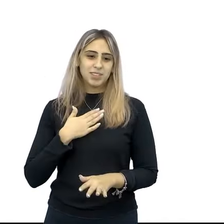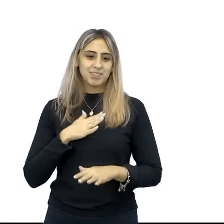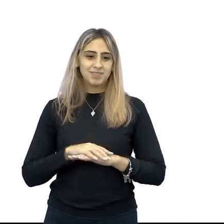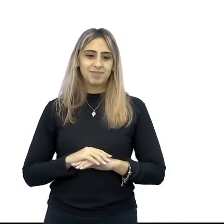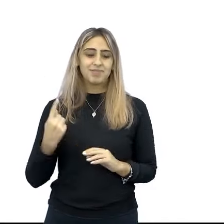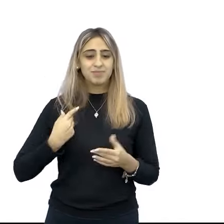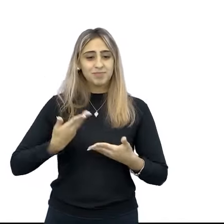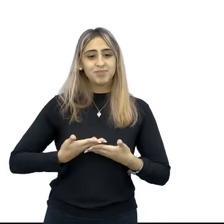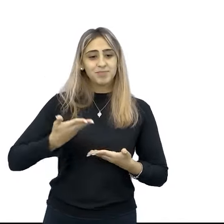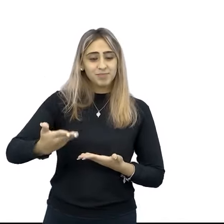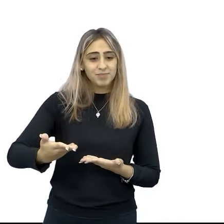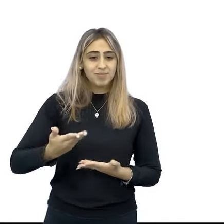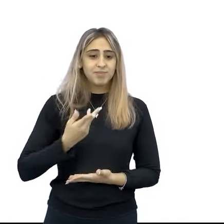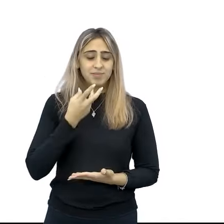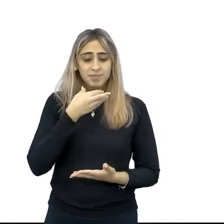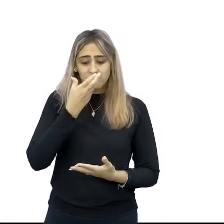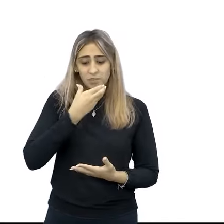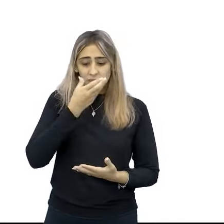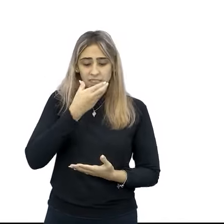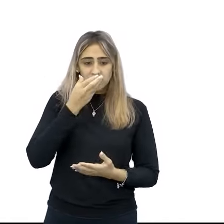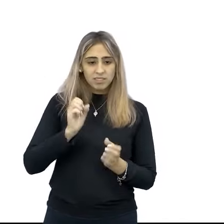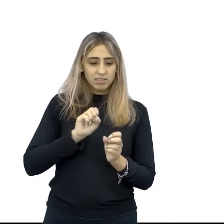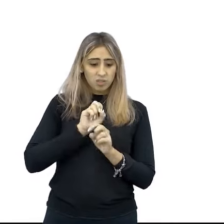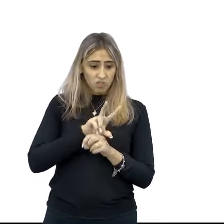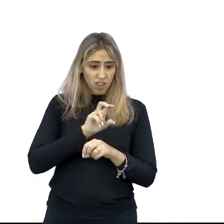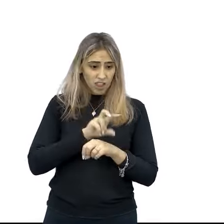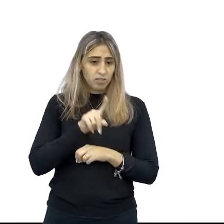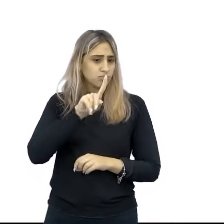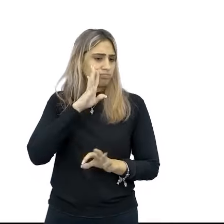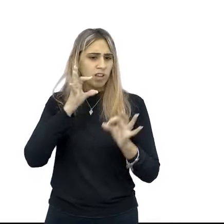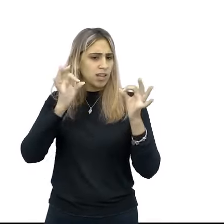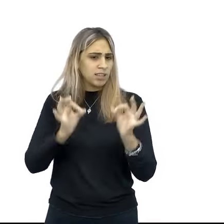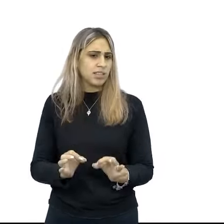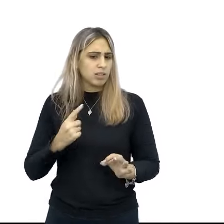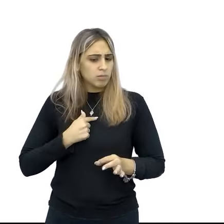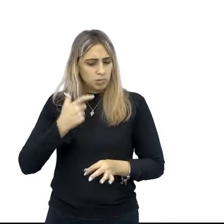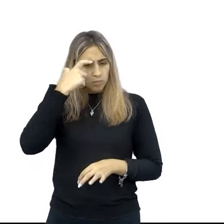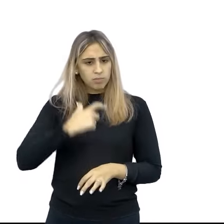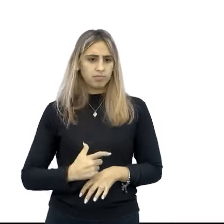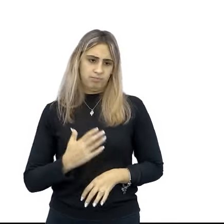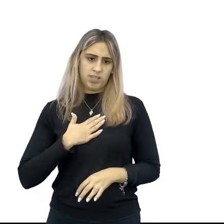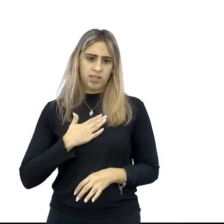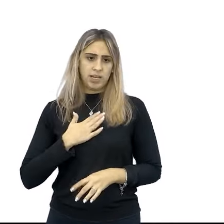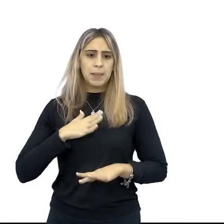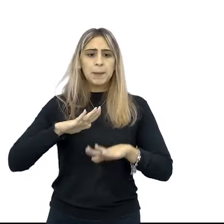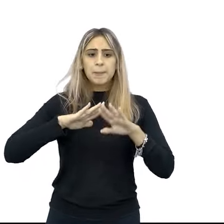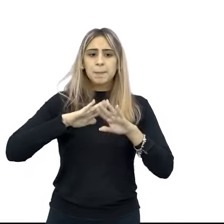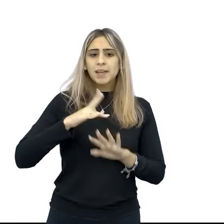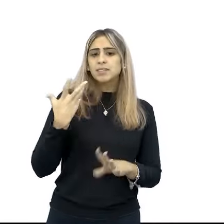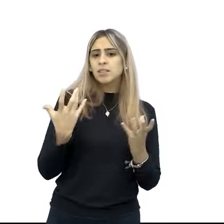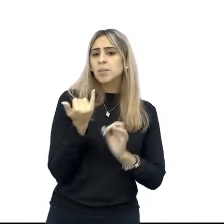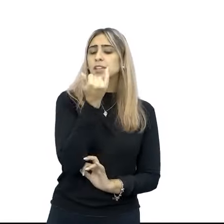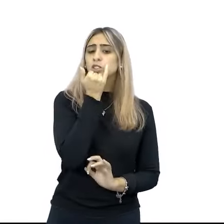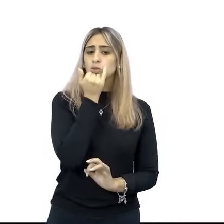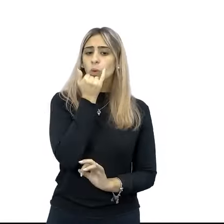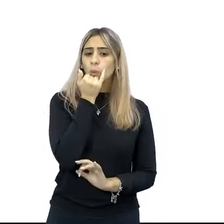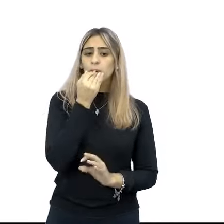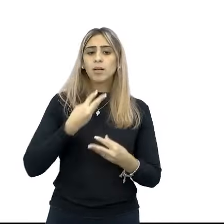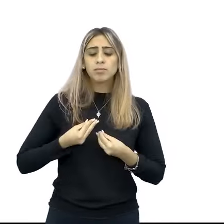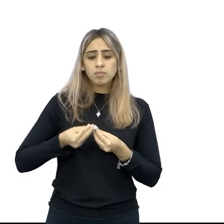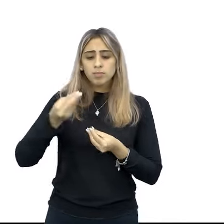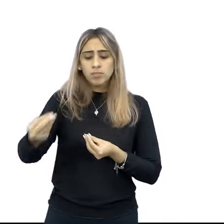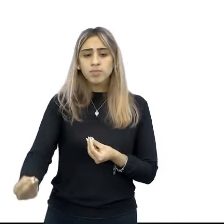Te entregar uma maçã envenenada não foi uma atitude correta da minha parte. Queria me desculpar, lhe